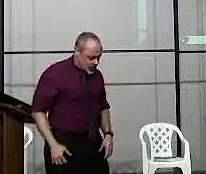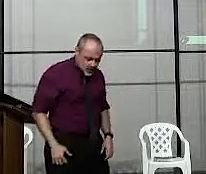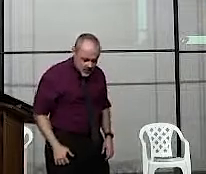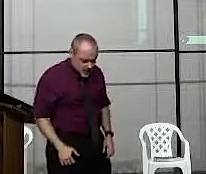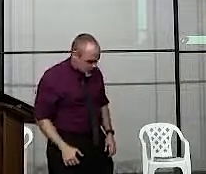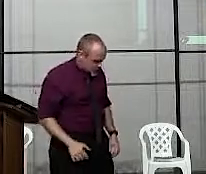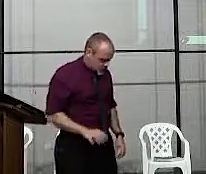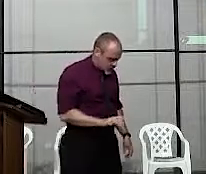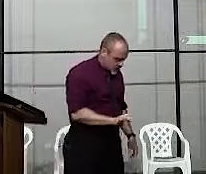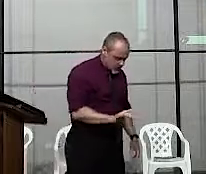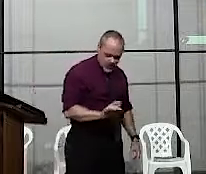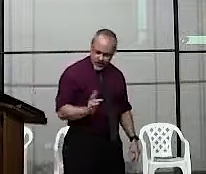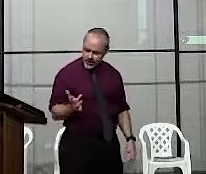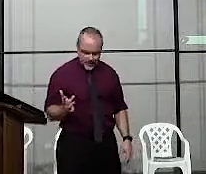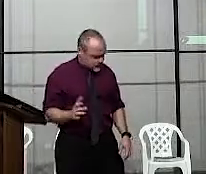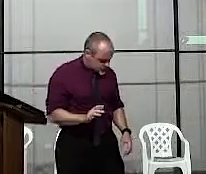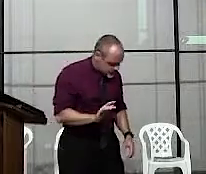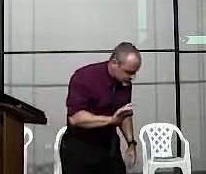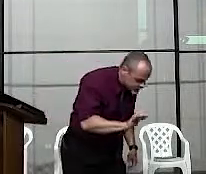motor.